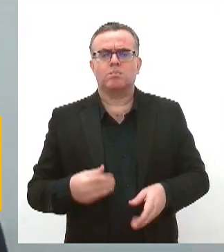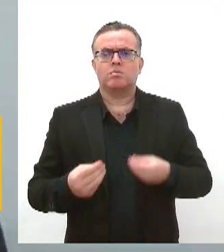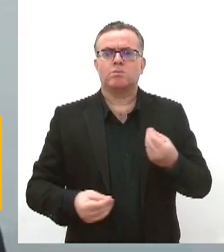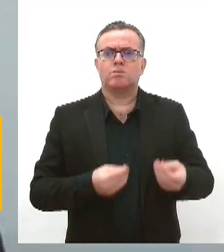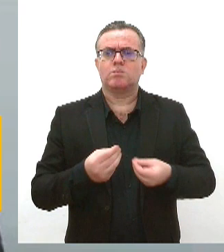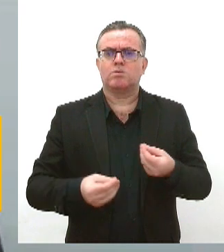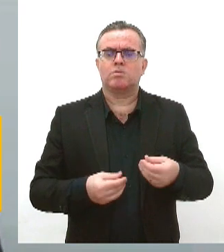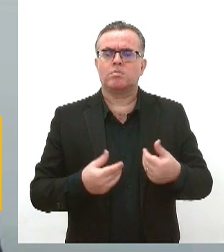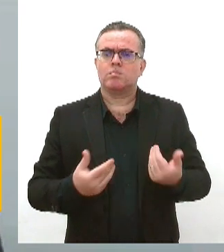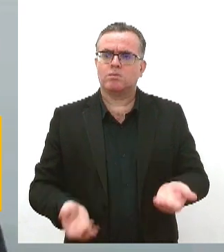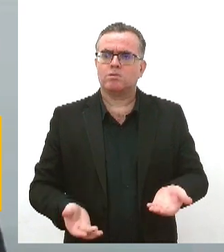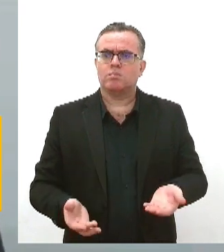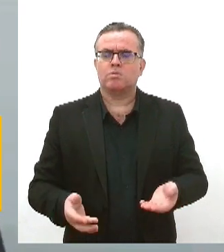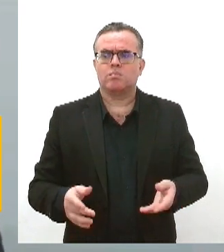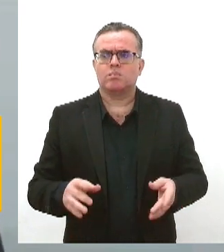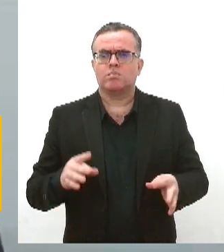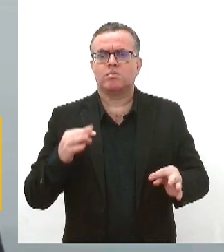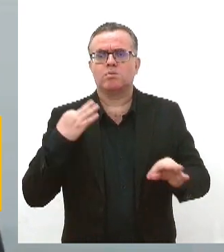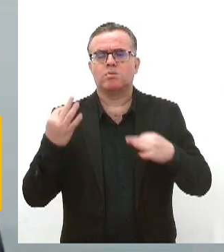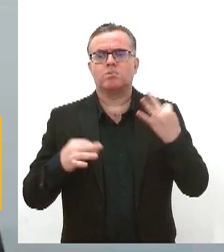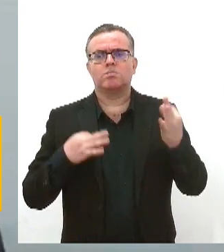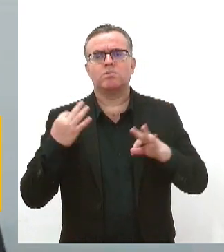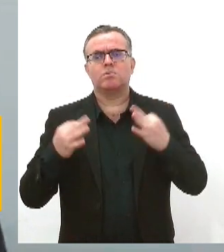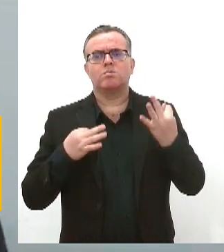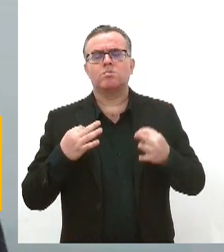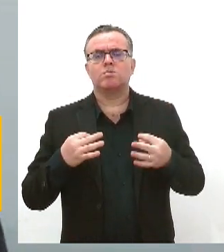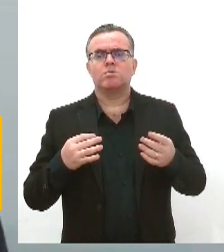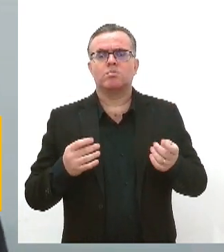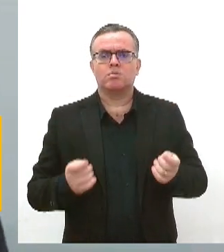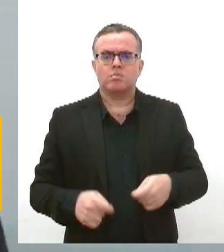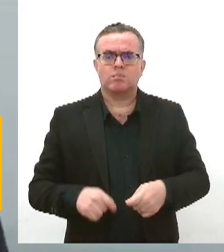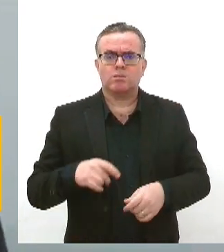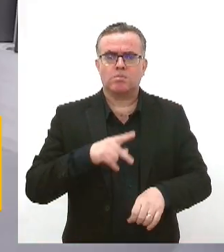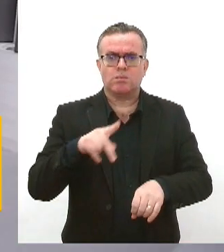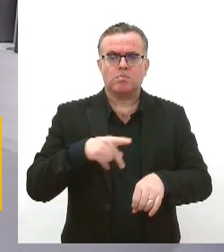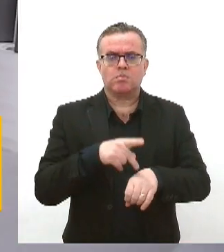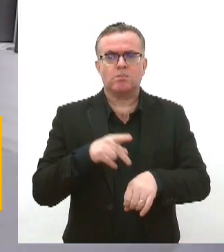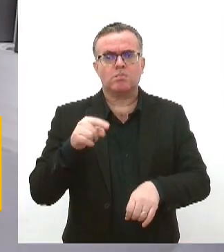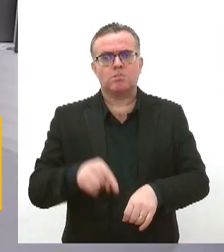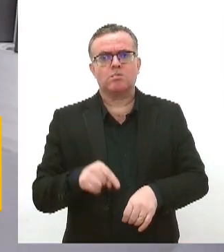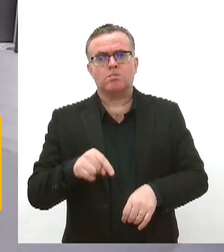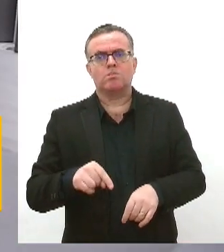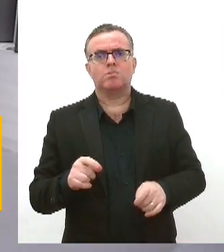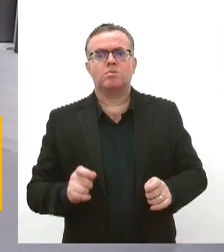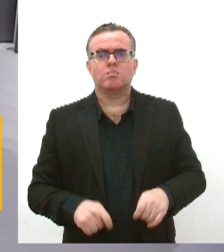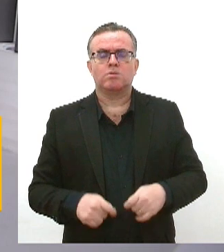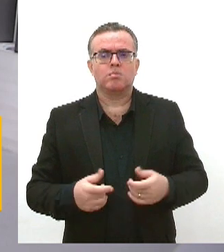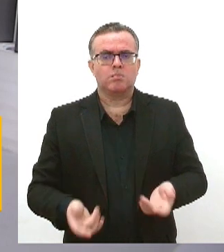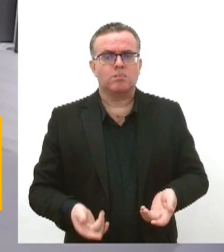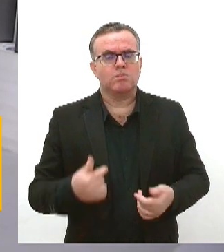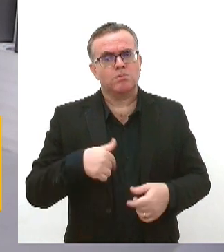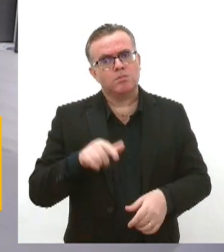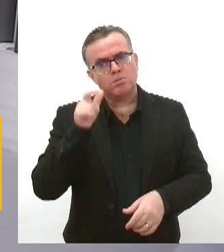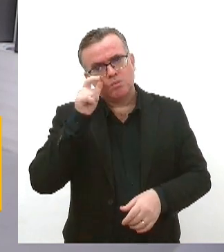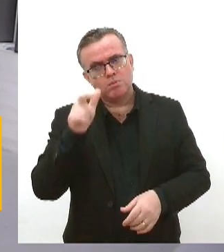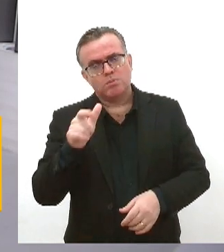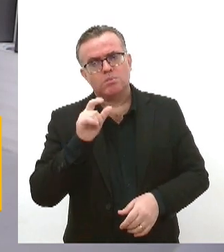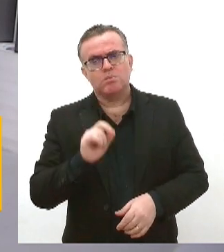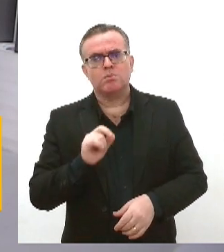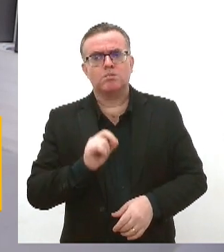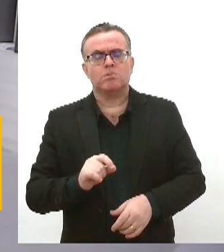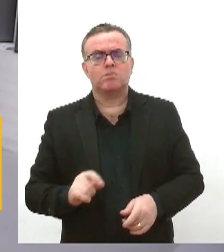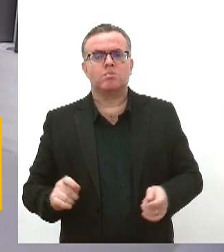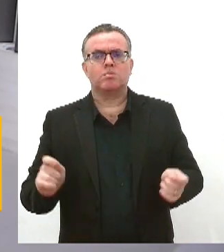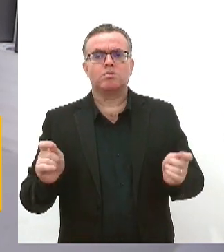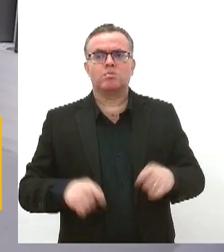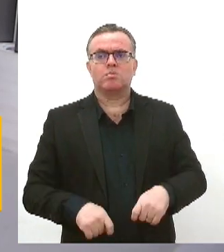turismo e do empreendedorismo no nosso país. Isso é muito interessante porque mostra, de fato, esses